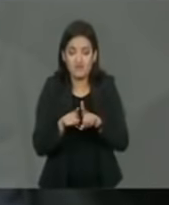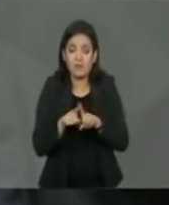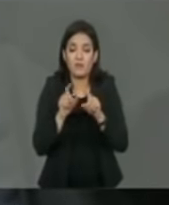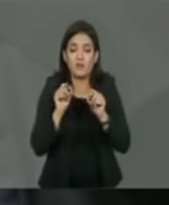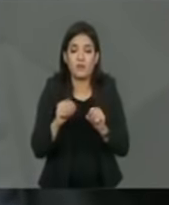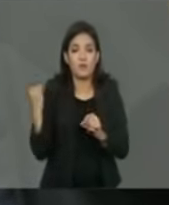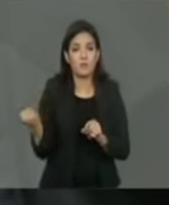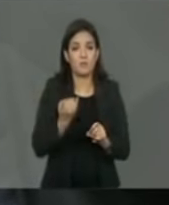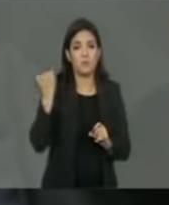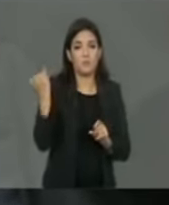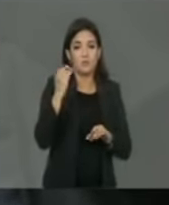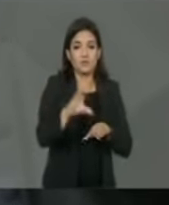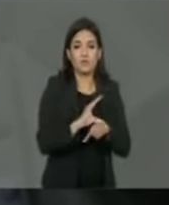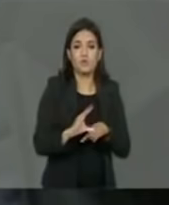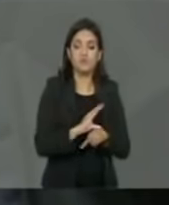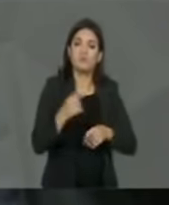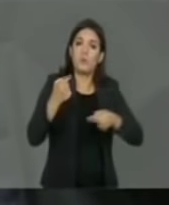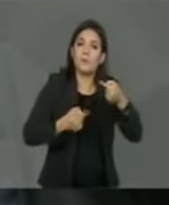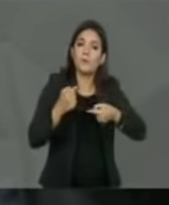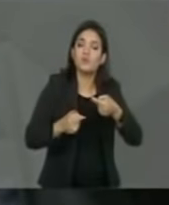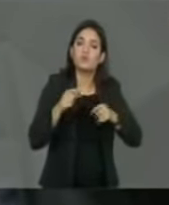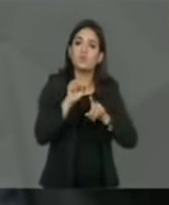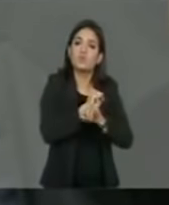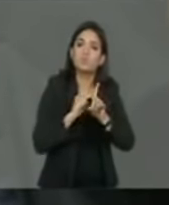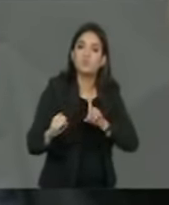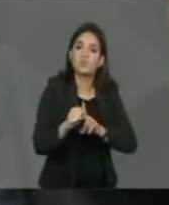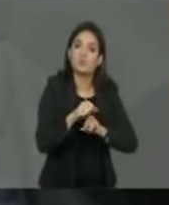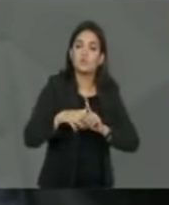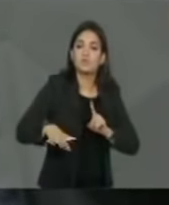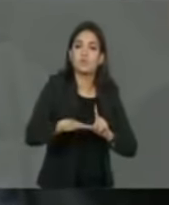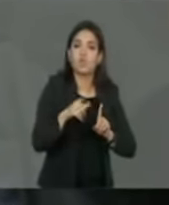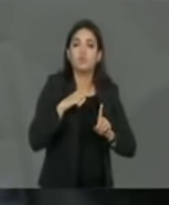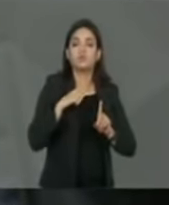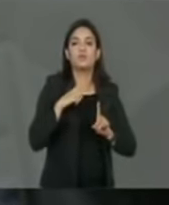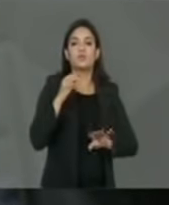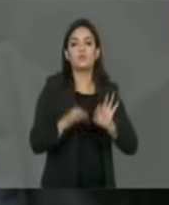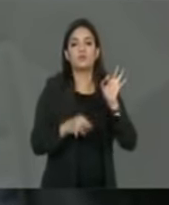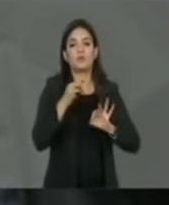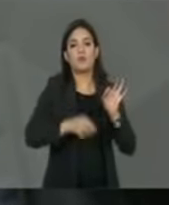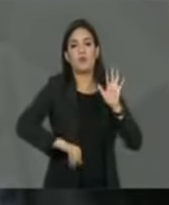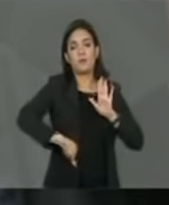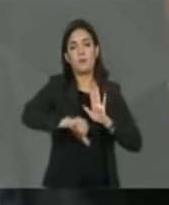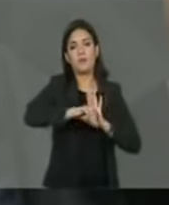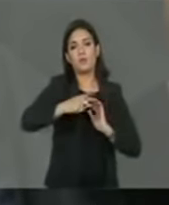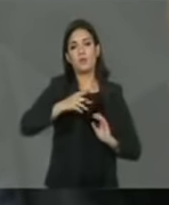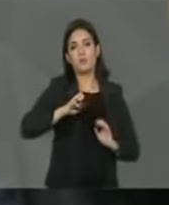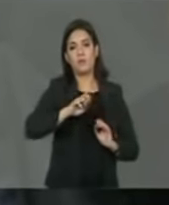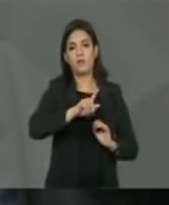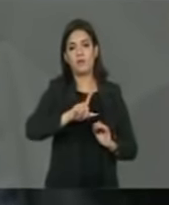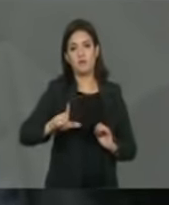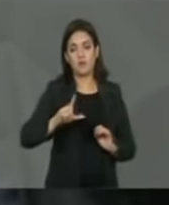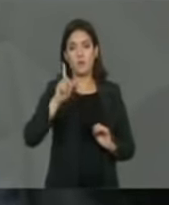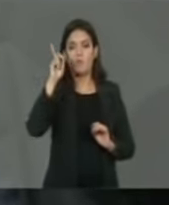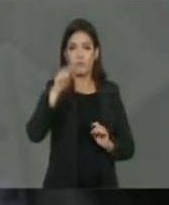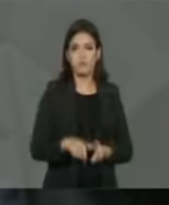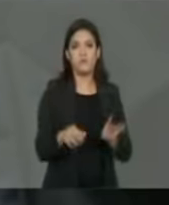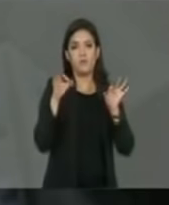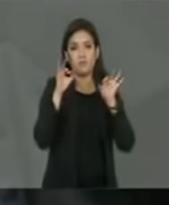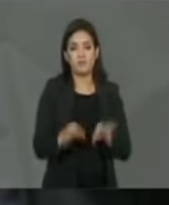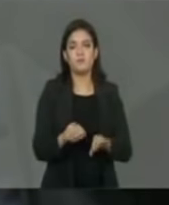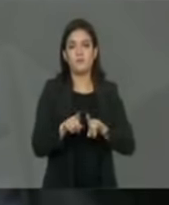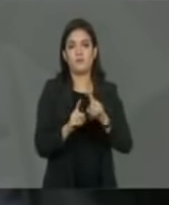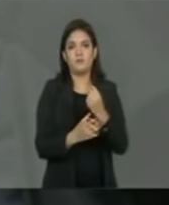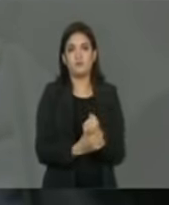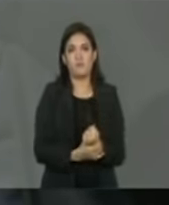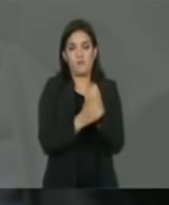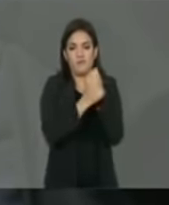e política social da coisa julgada penal que traduz fator de incerteza e de segurança